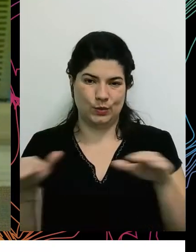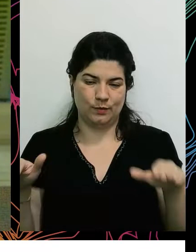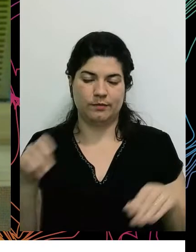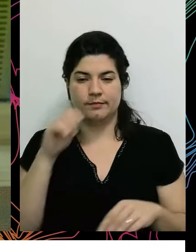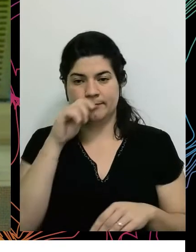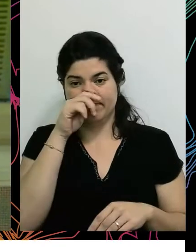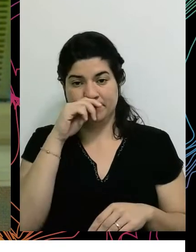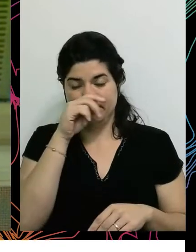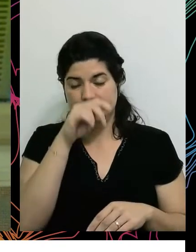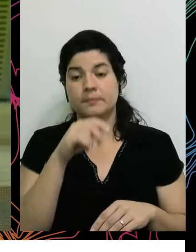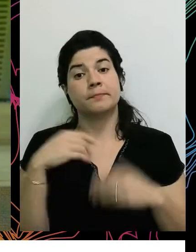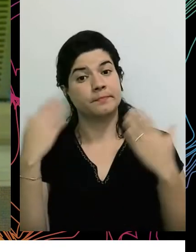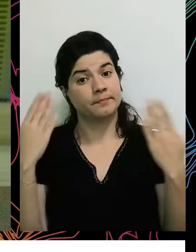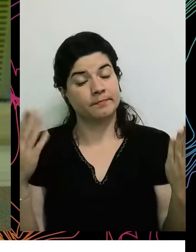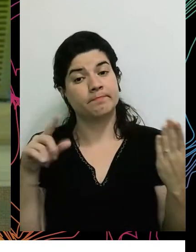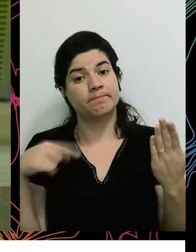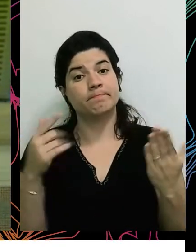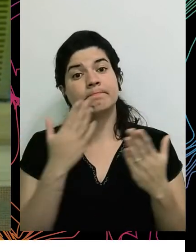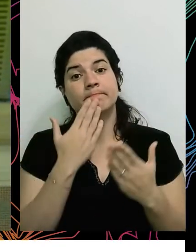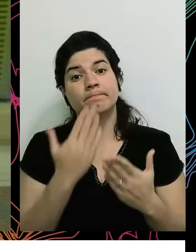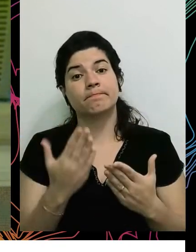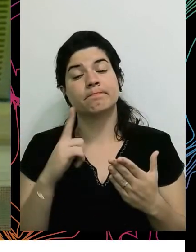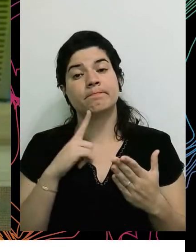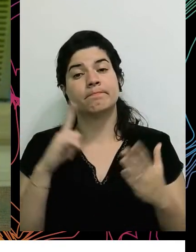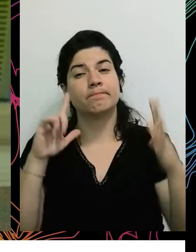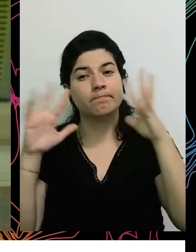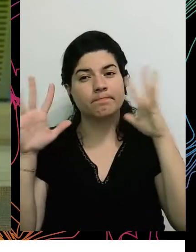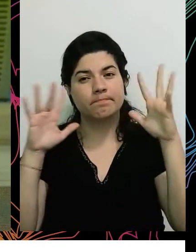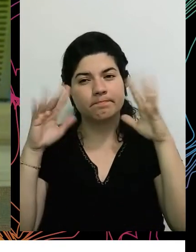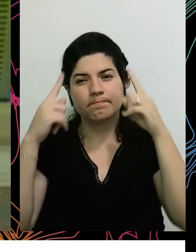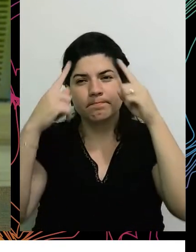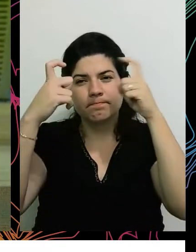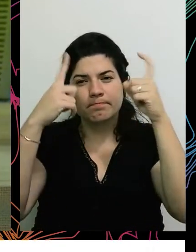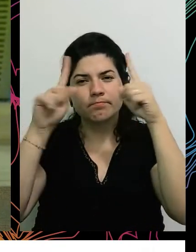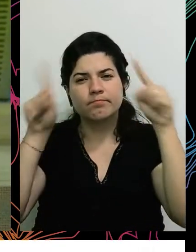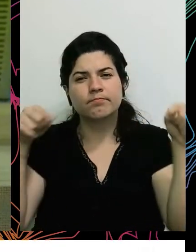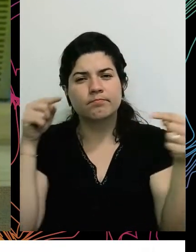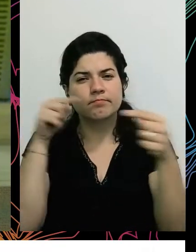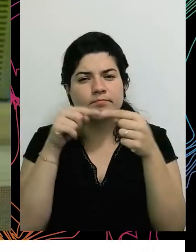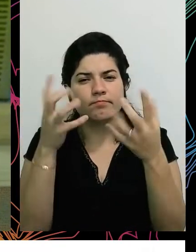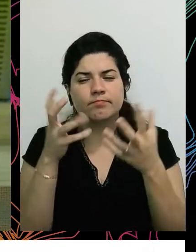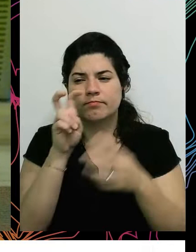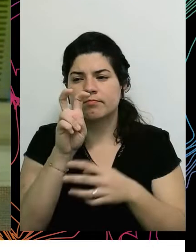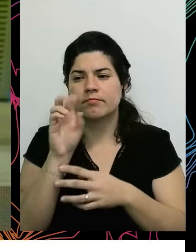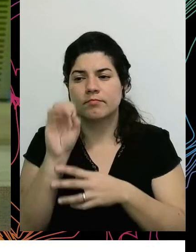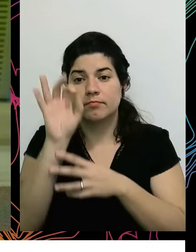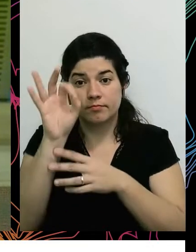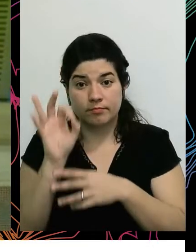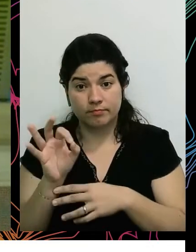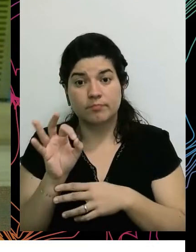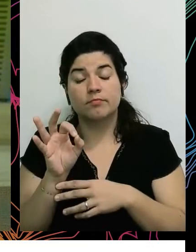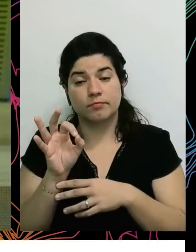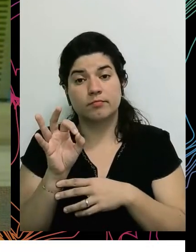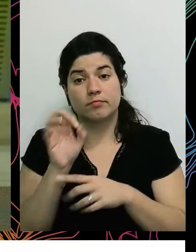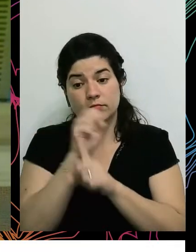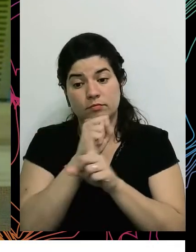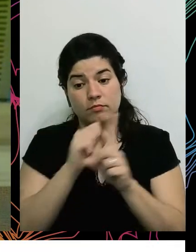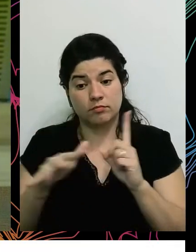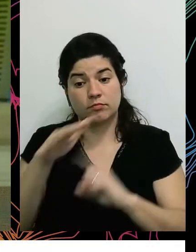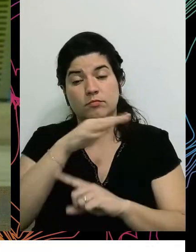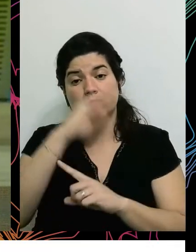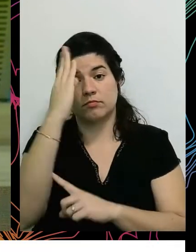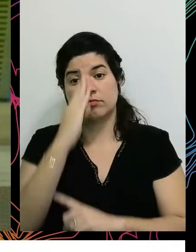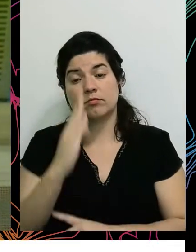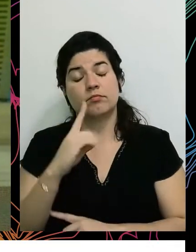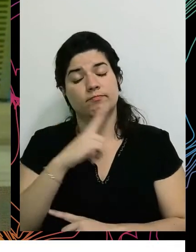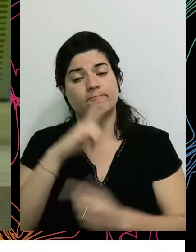Então, estamos perdendo as ideias, a visão de 50% da sociedade brasileira, estamos perdendo isso.